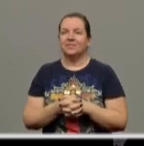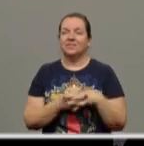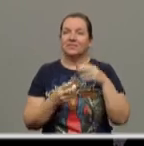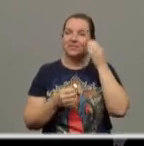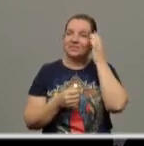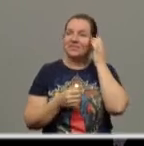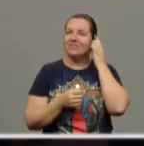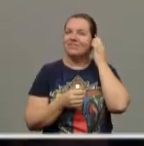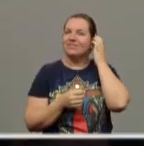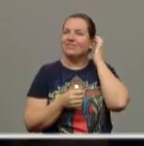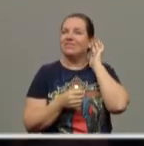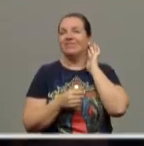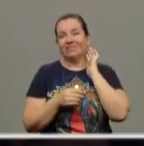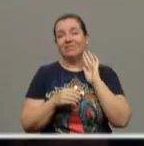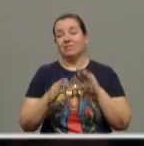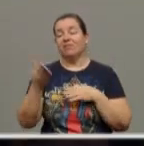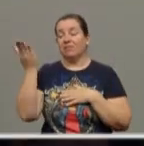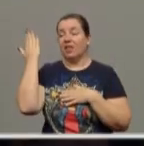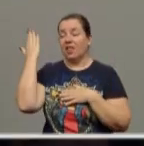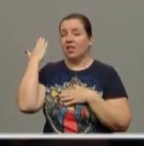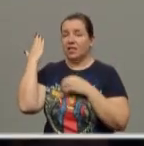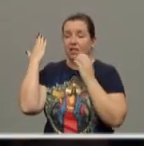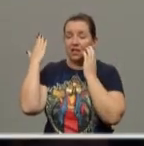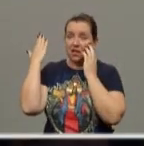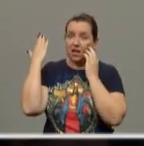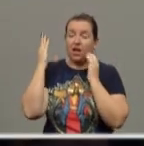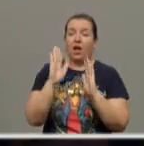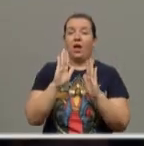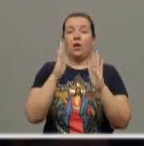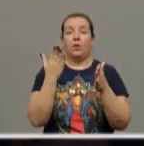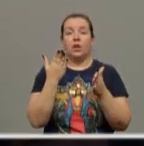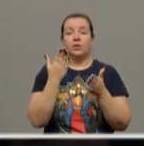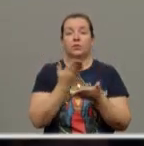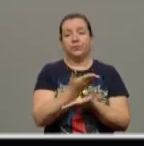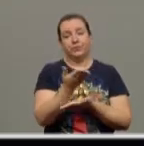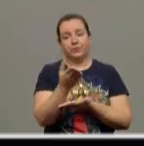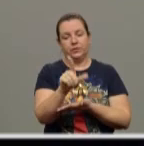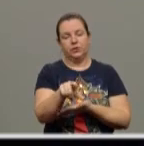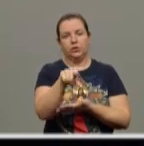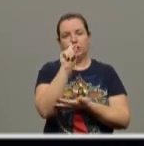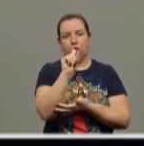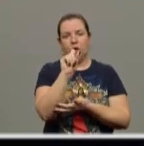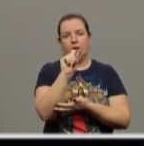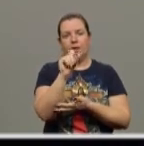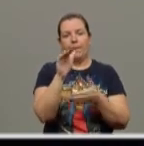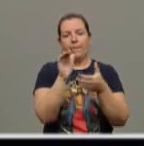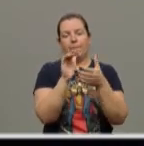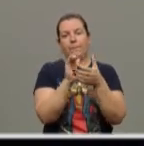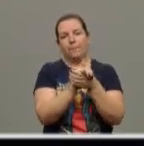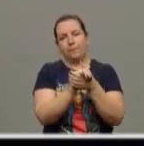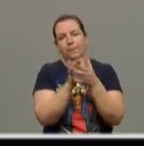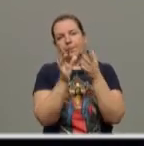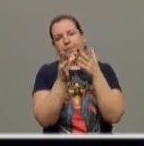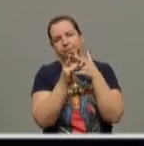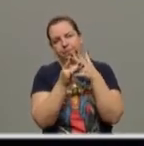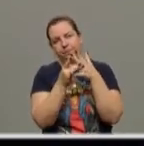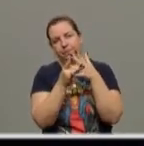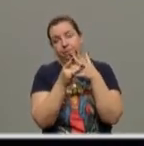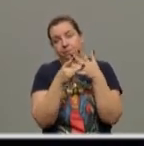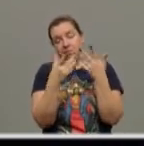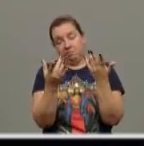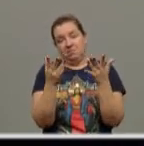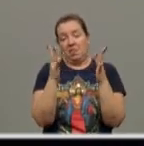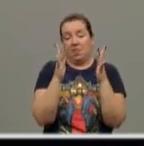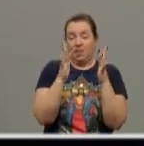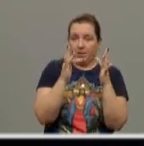escolha. Lá, quando você vai escolher o seu companheiro, a sua companheira, ou seja, o